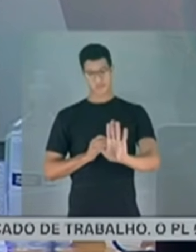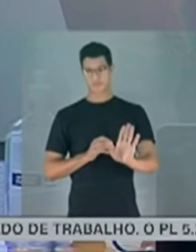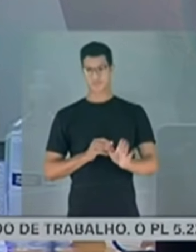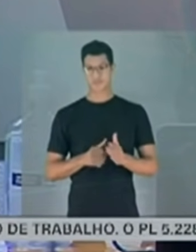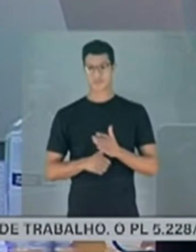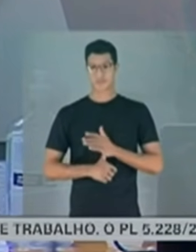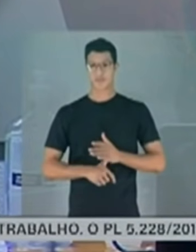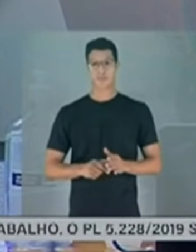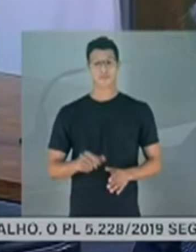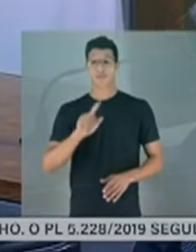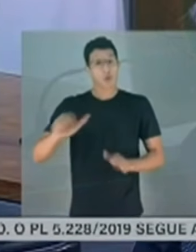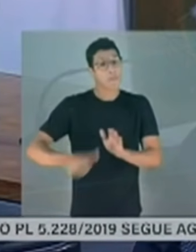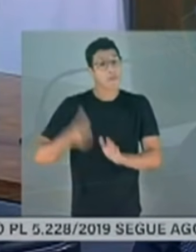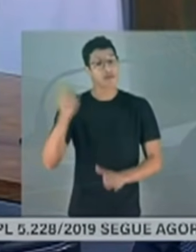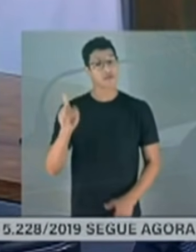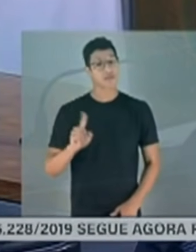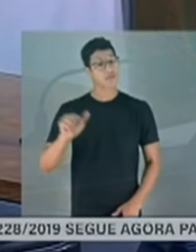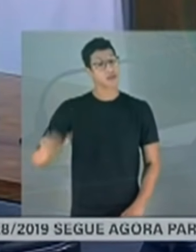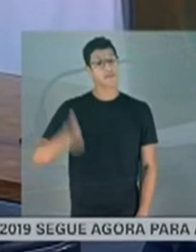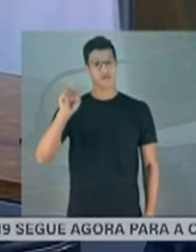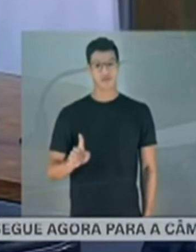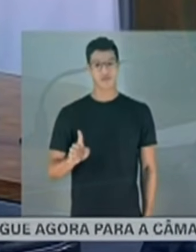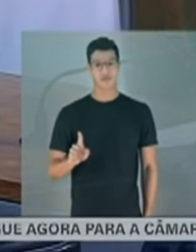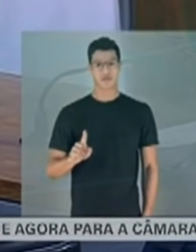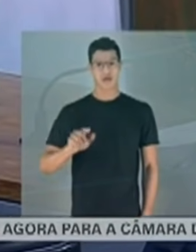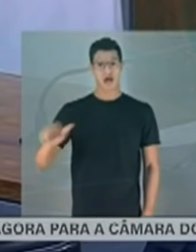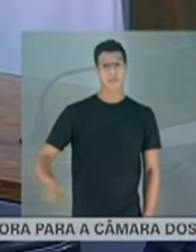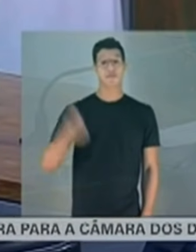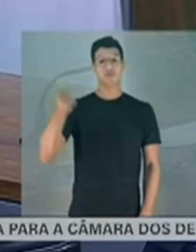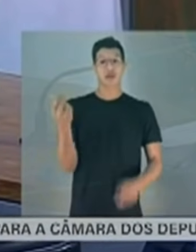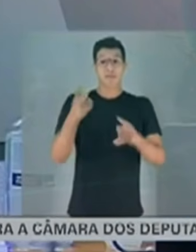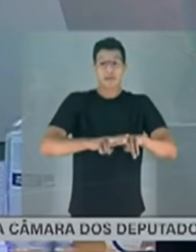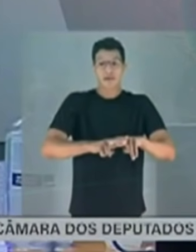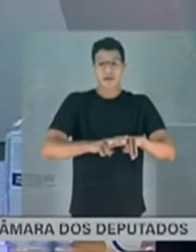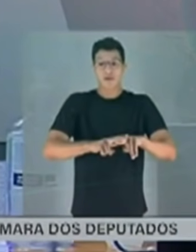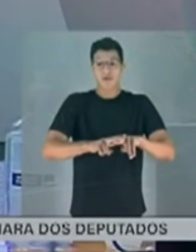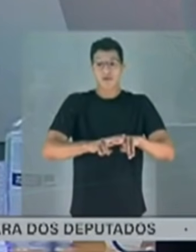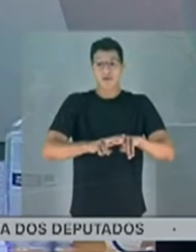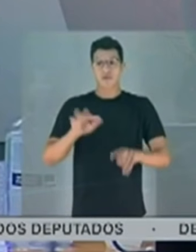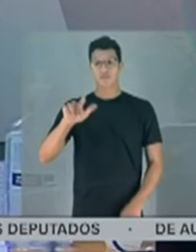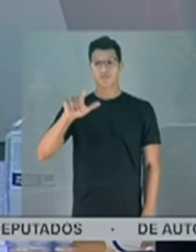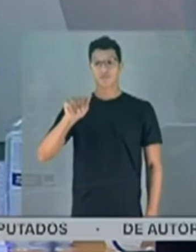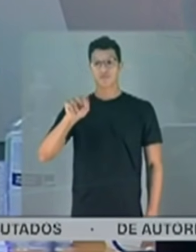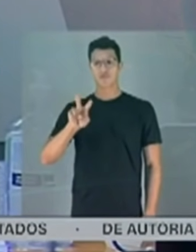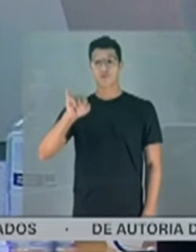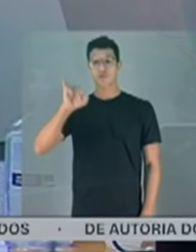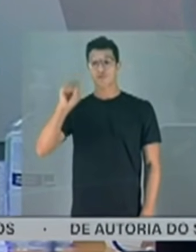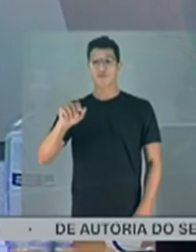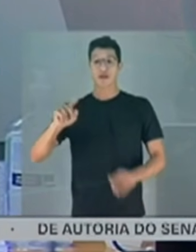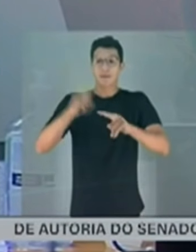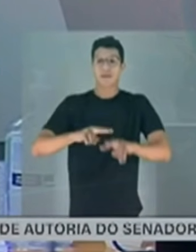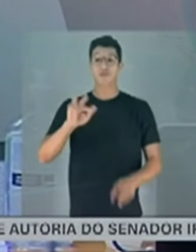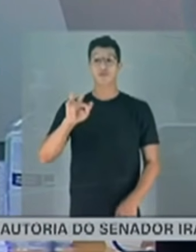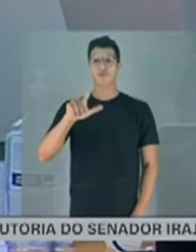presidente. Não é a primeira vez. A primeira vez foi na prisão do Fábio. A primeira vez foi na